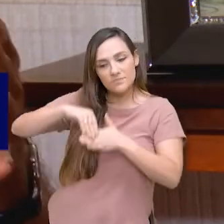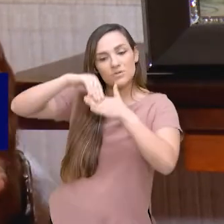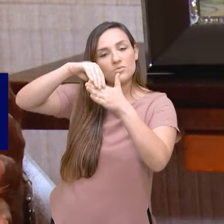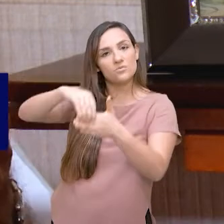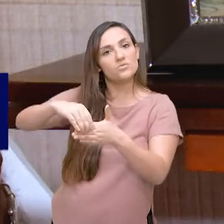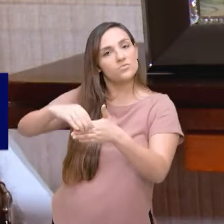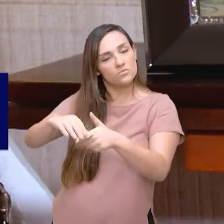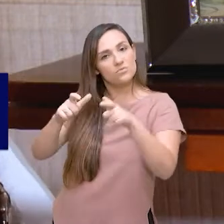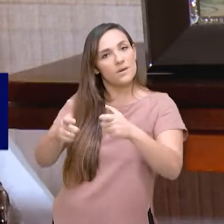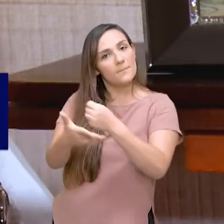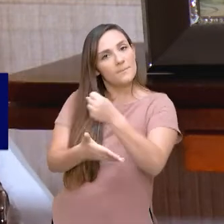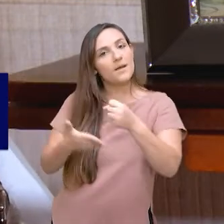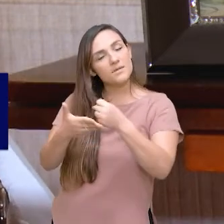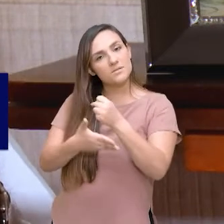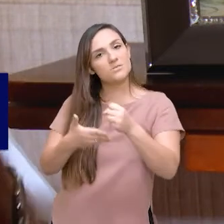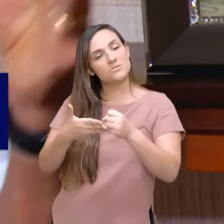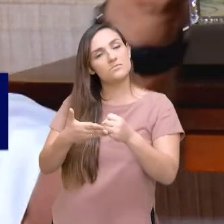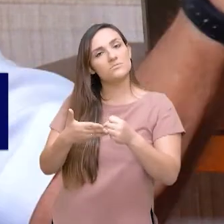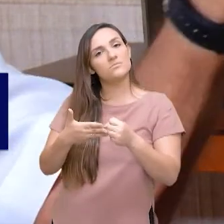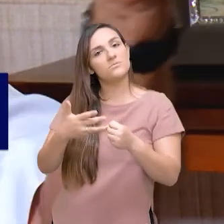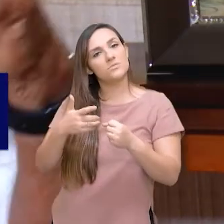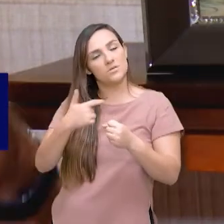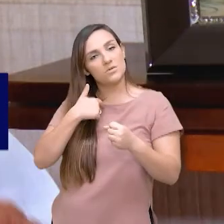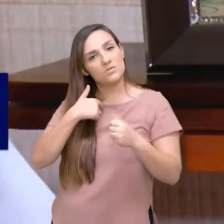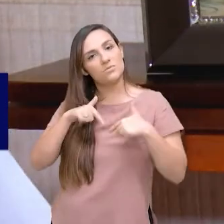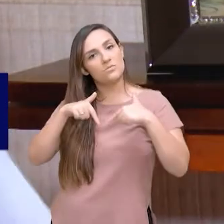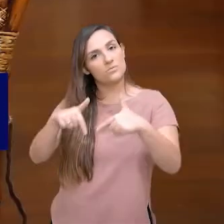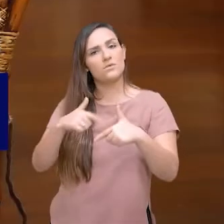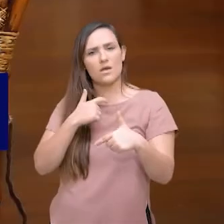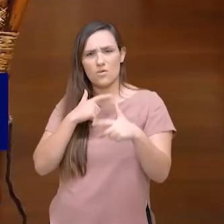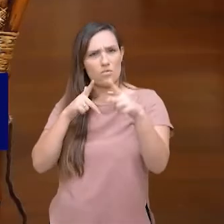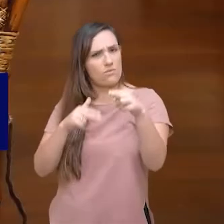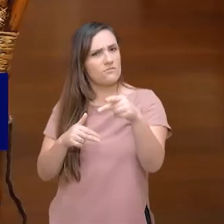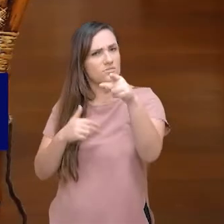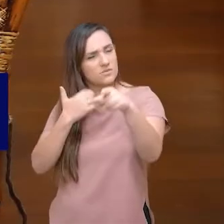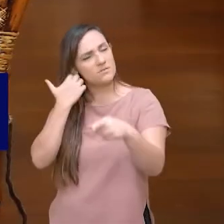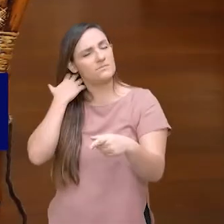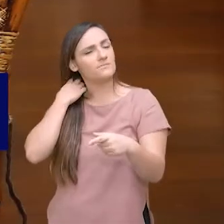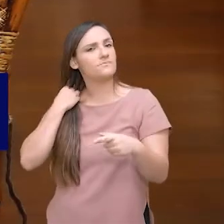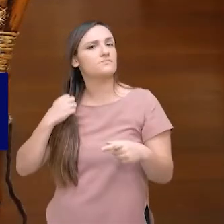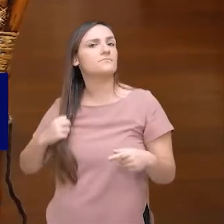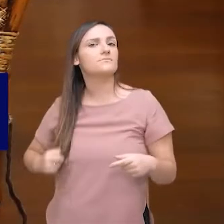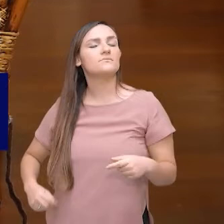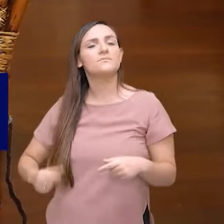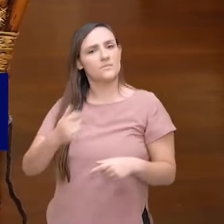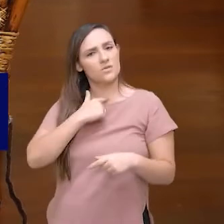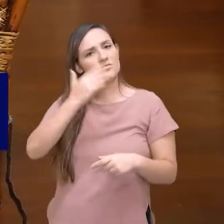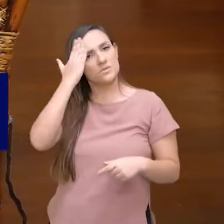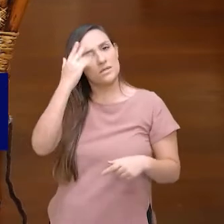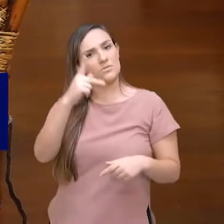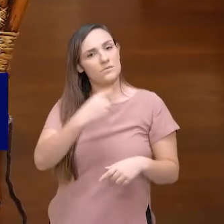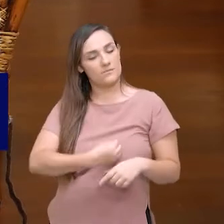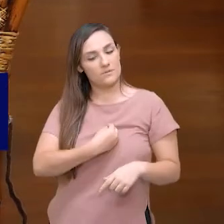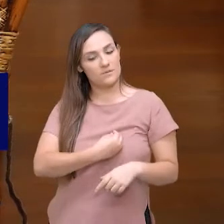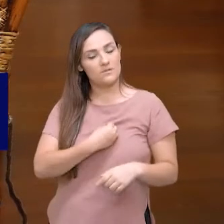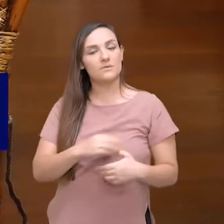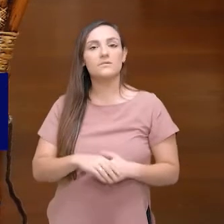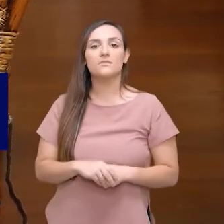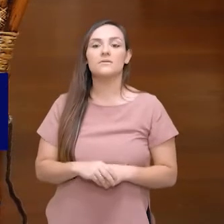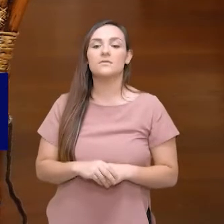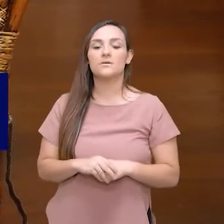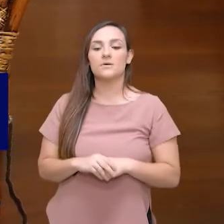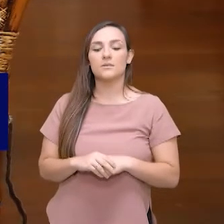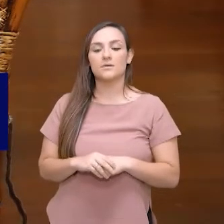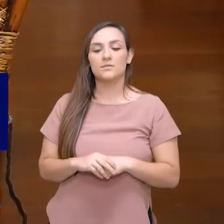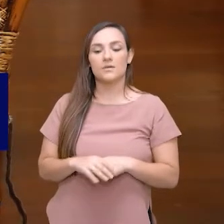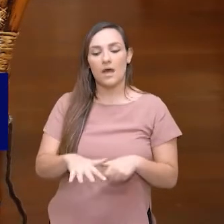meus ideais até agora. Eu sou como você. Eu sei da sua vida parlamentar,